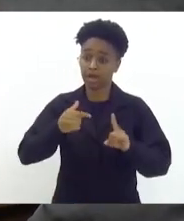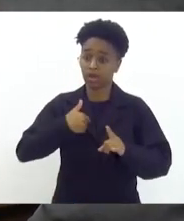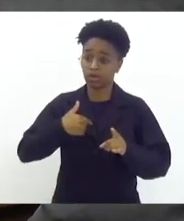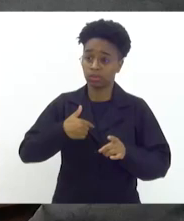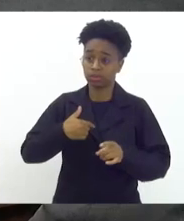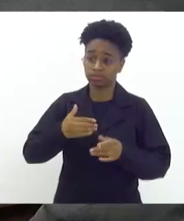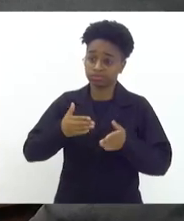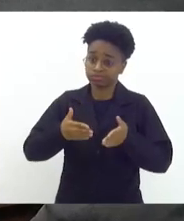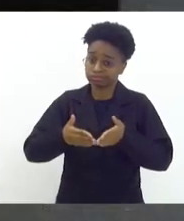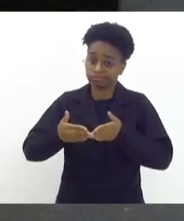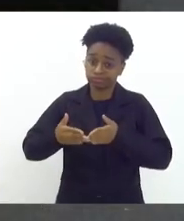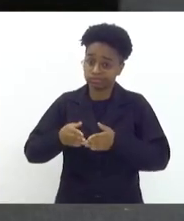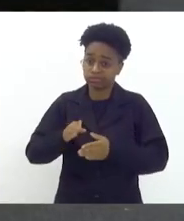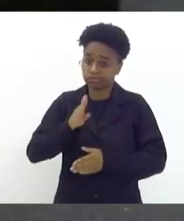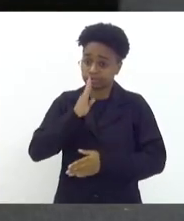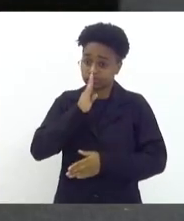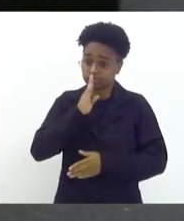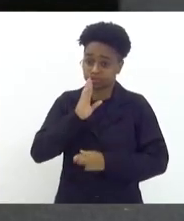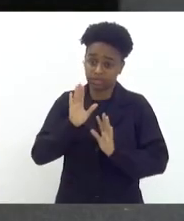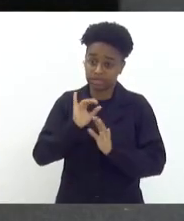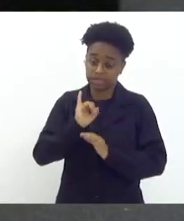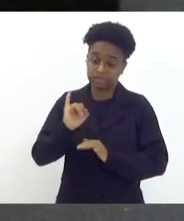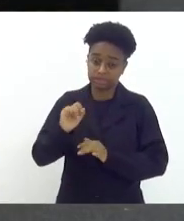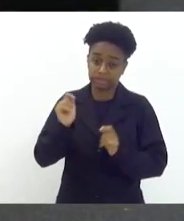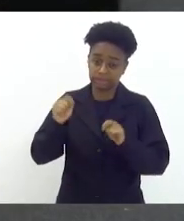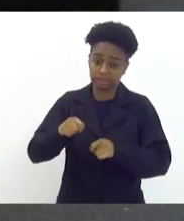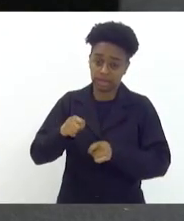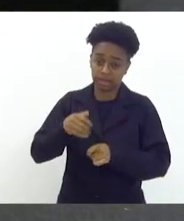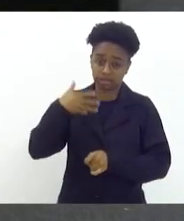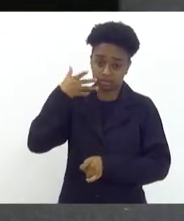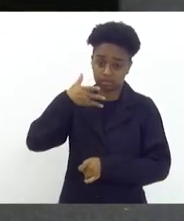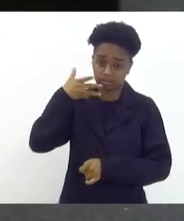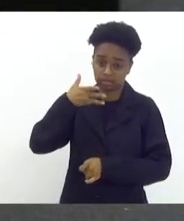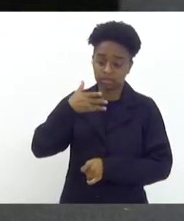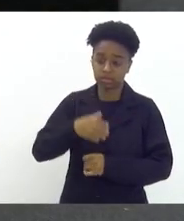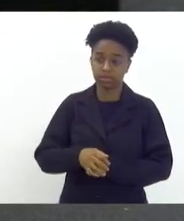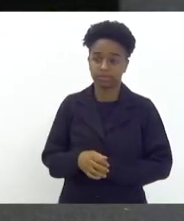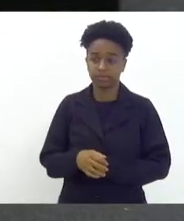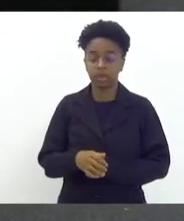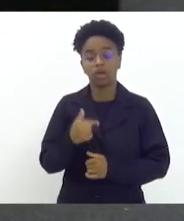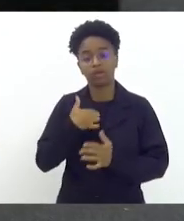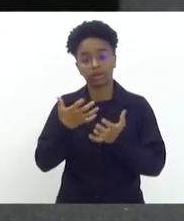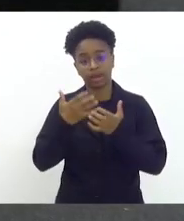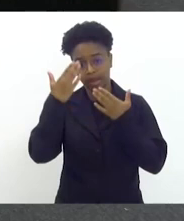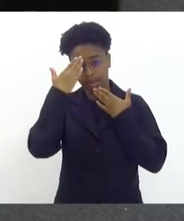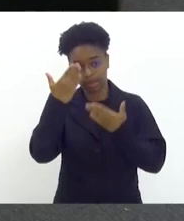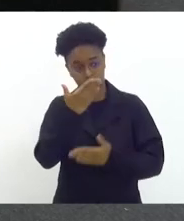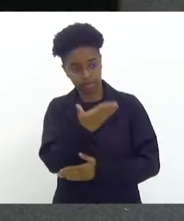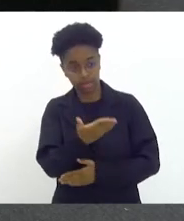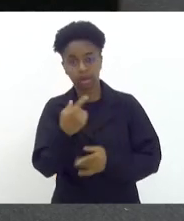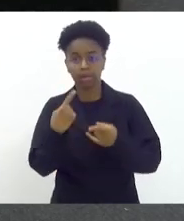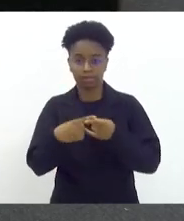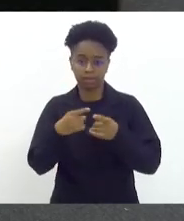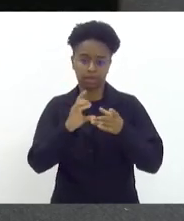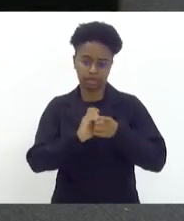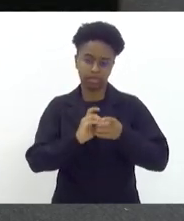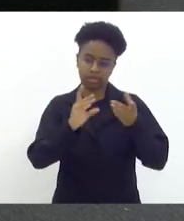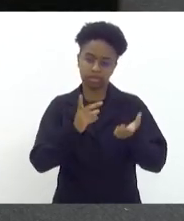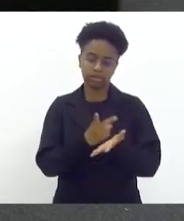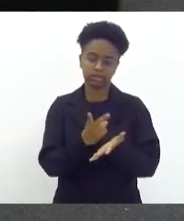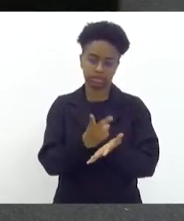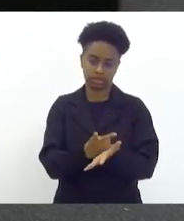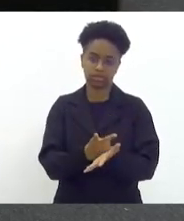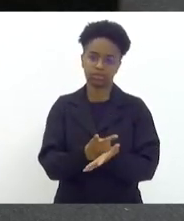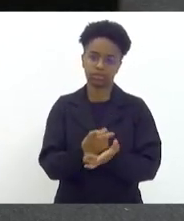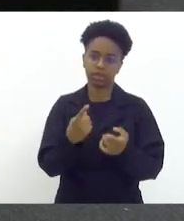a minha fala se eu puder fazer um pela ordem em cima da fala Deputado Renato Souza primeiro agradecer a vossa excelência pelo Espírito democrático de sempre né